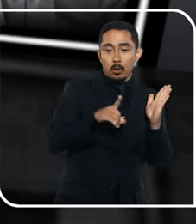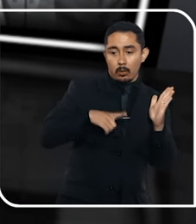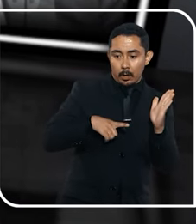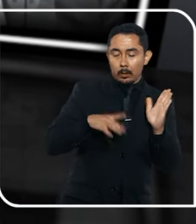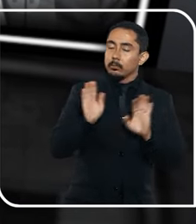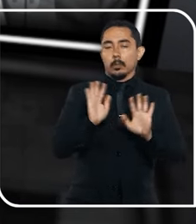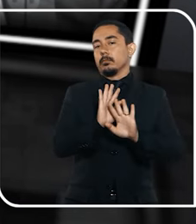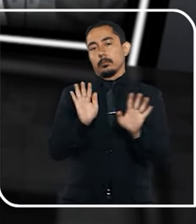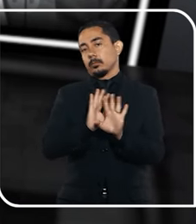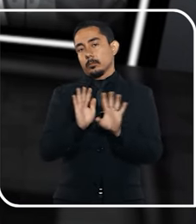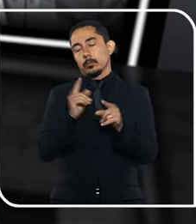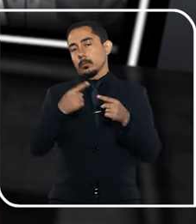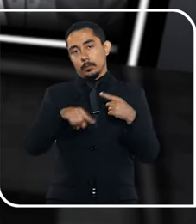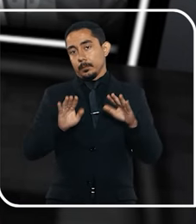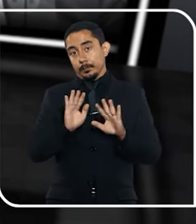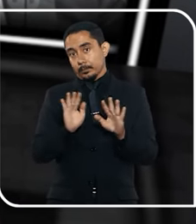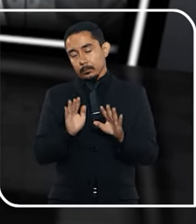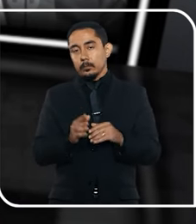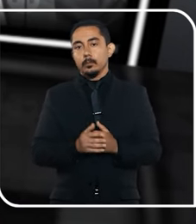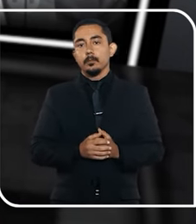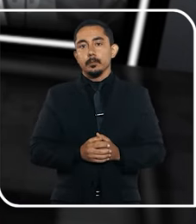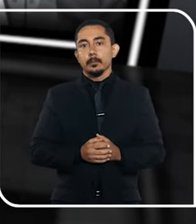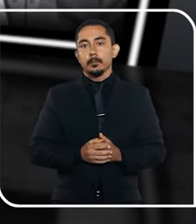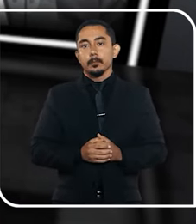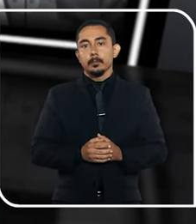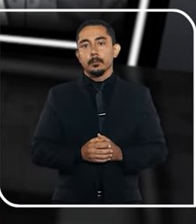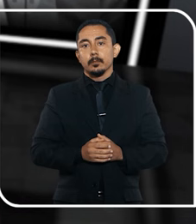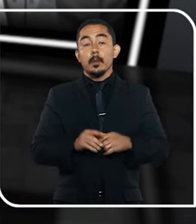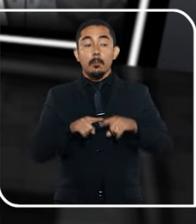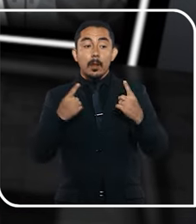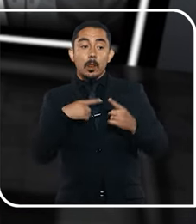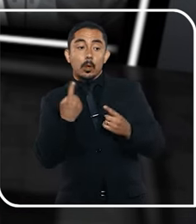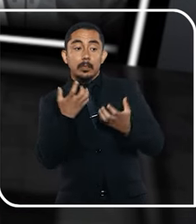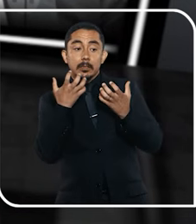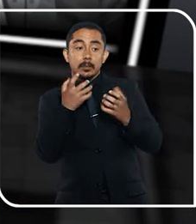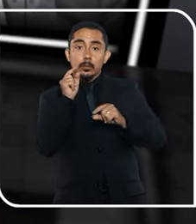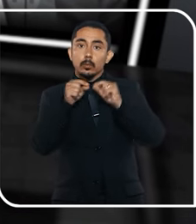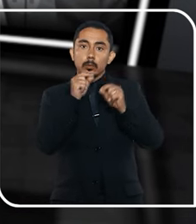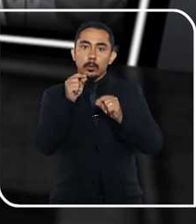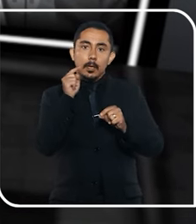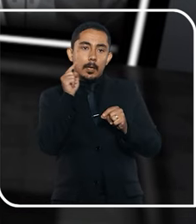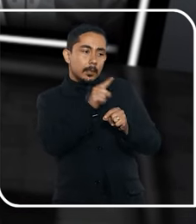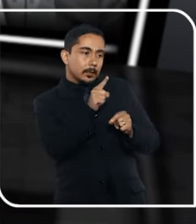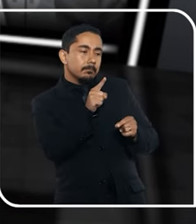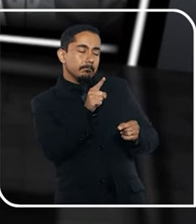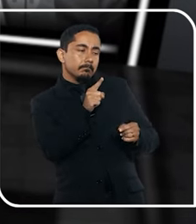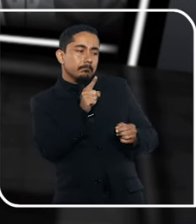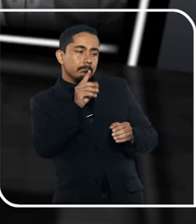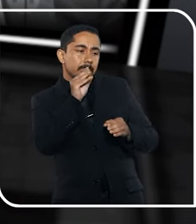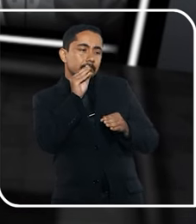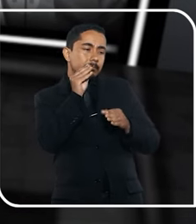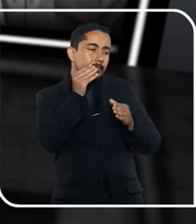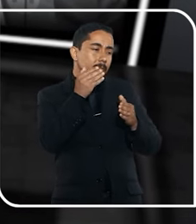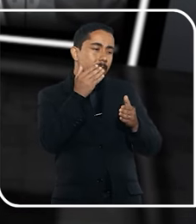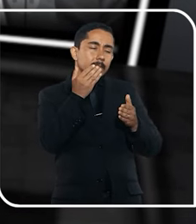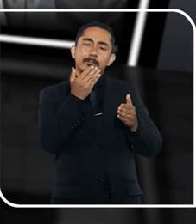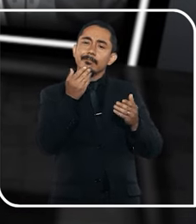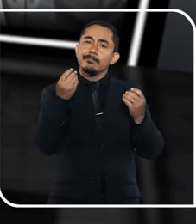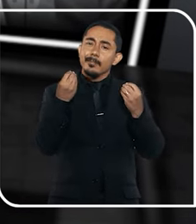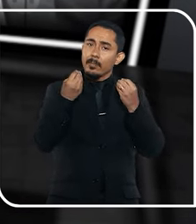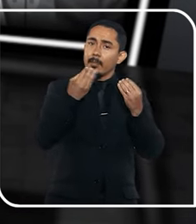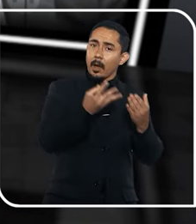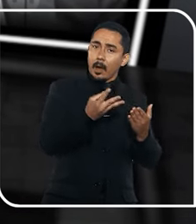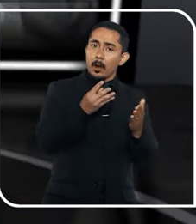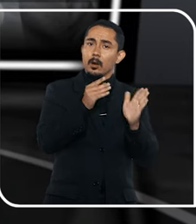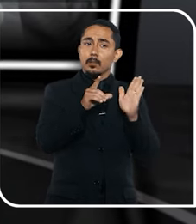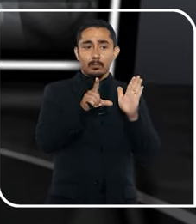direitos, né? Que é como se diz. O que se pretendia simplesmente era atender, permitir, já